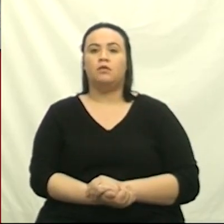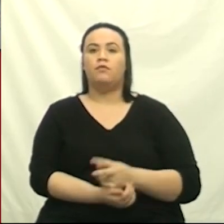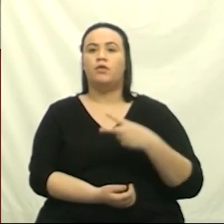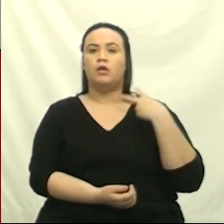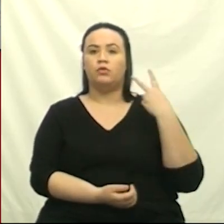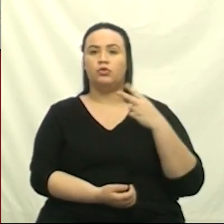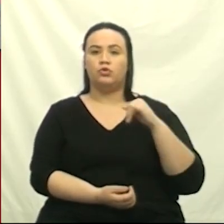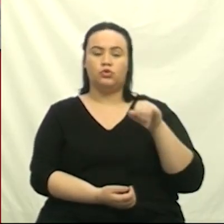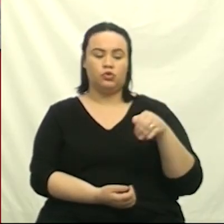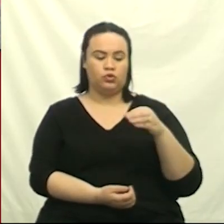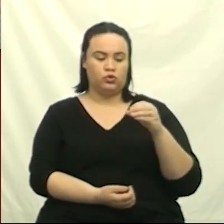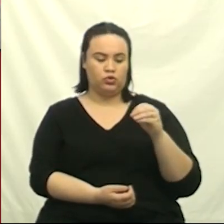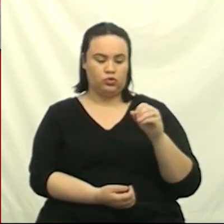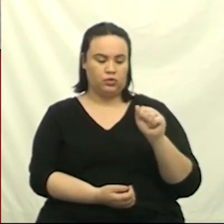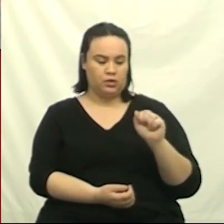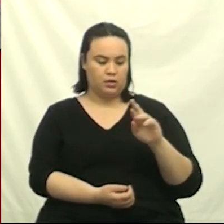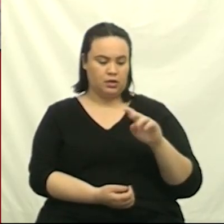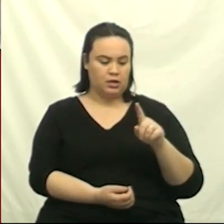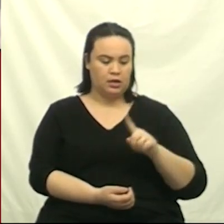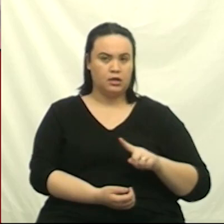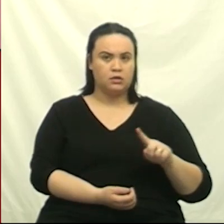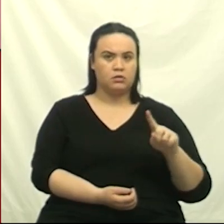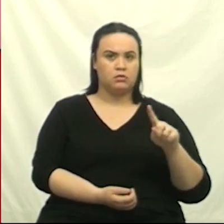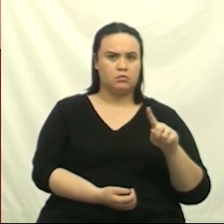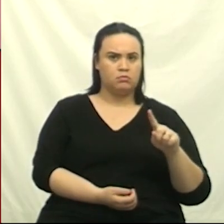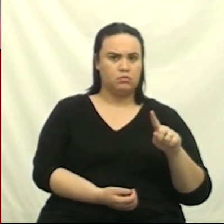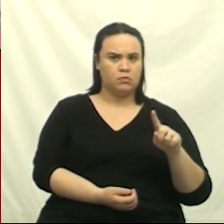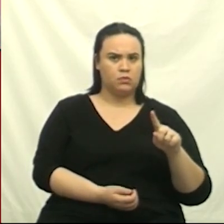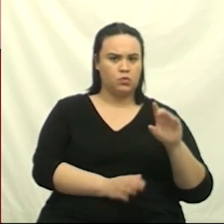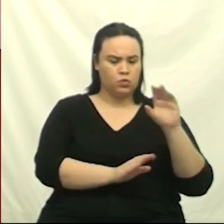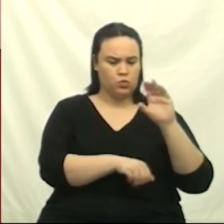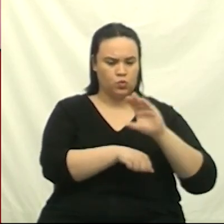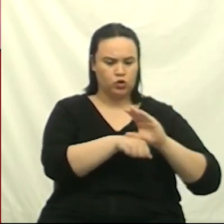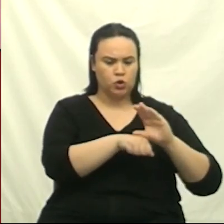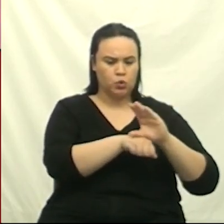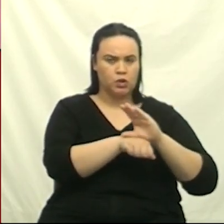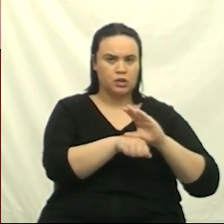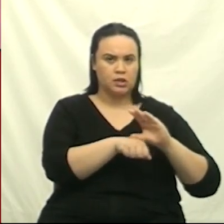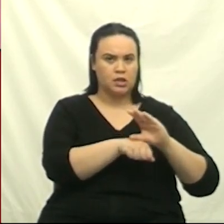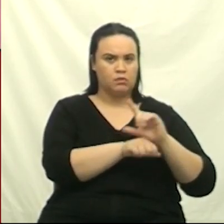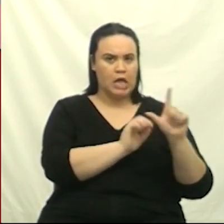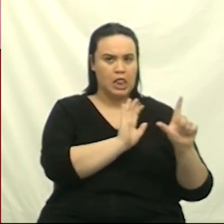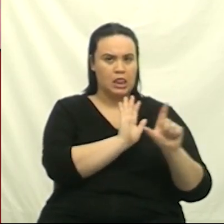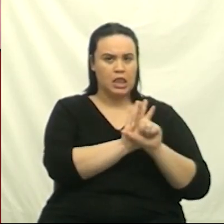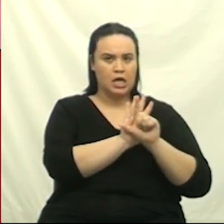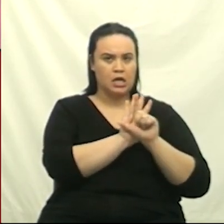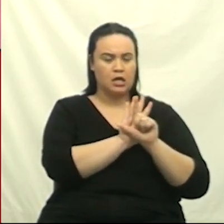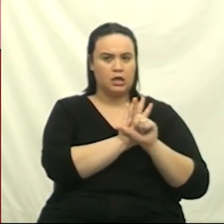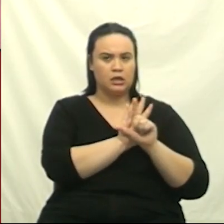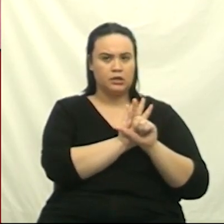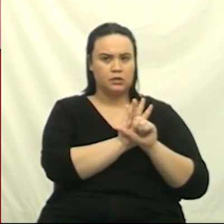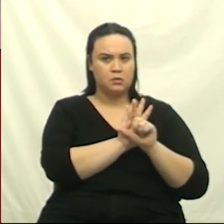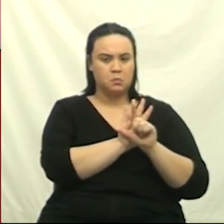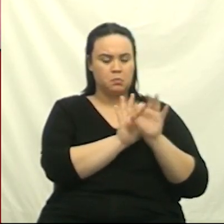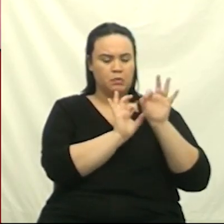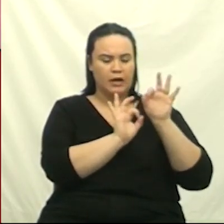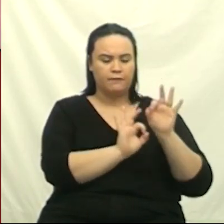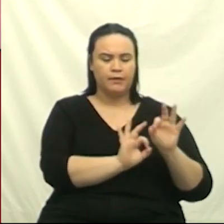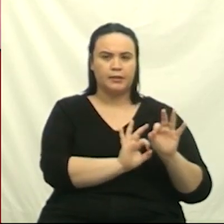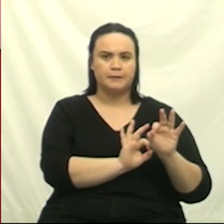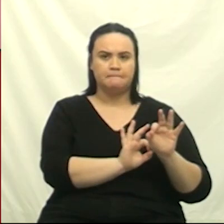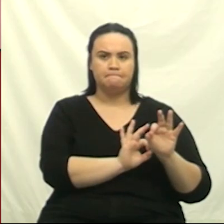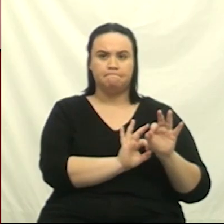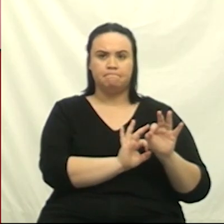Juarez de Jesus fez uma análise da constitucionalidade e a legalidade perfeita